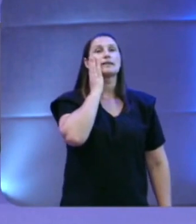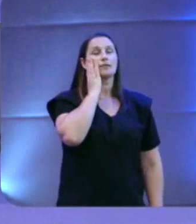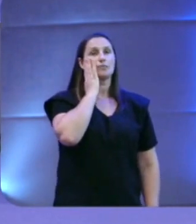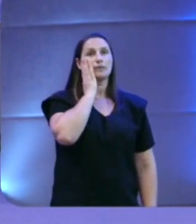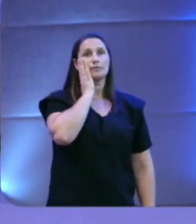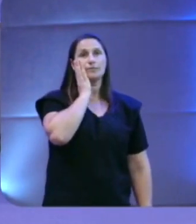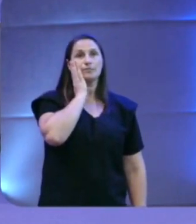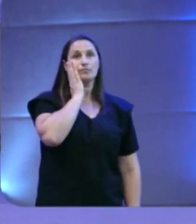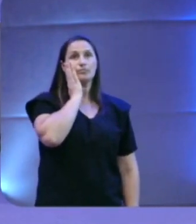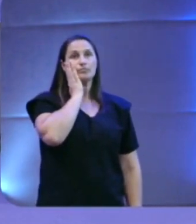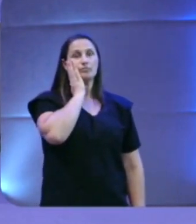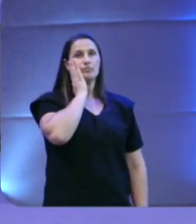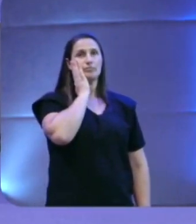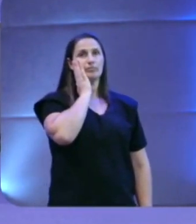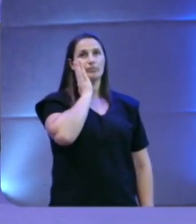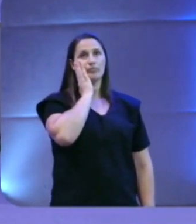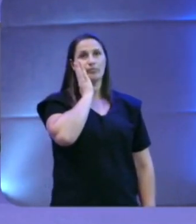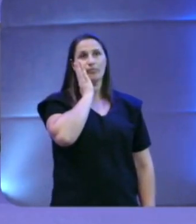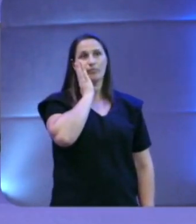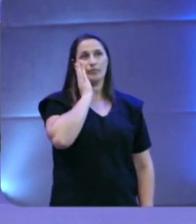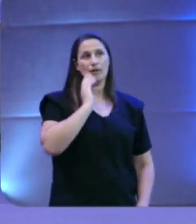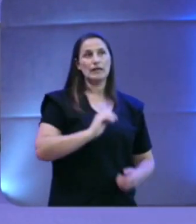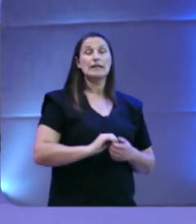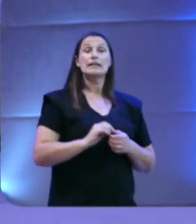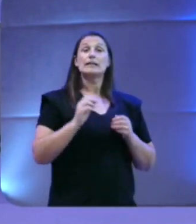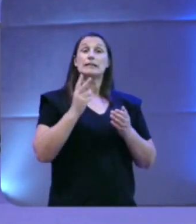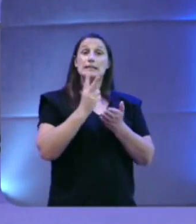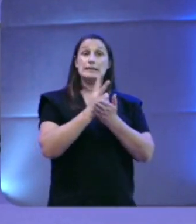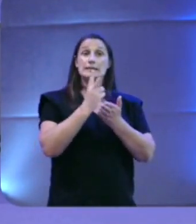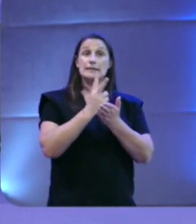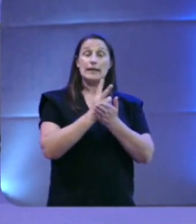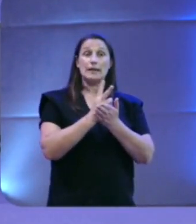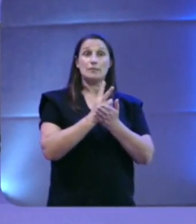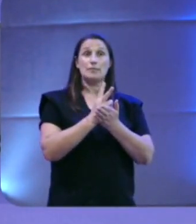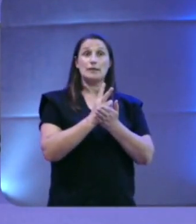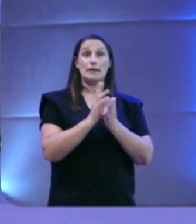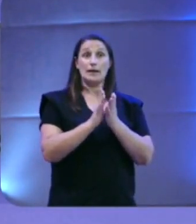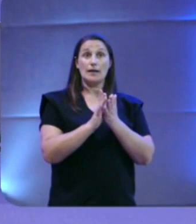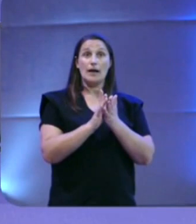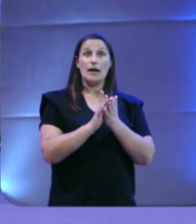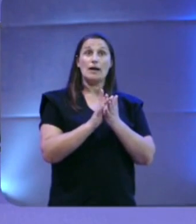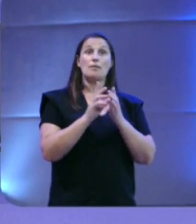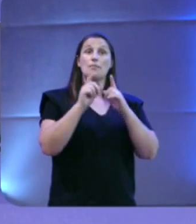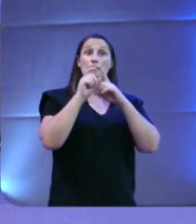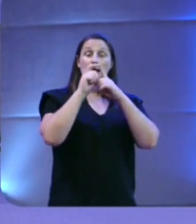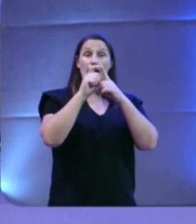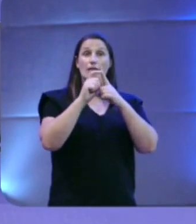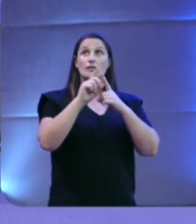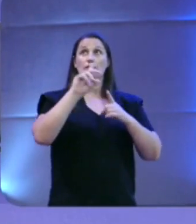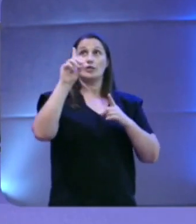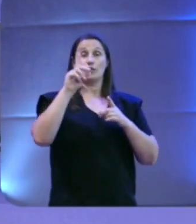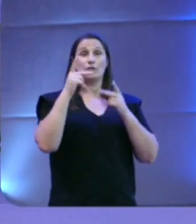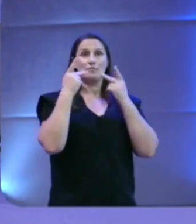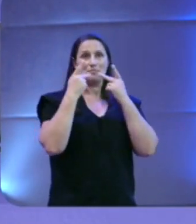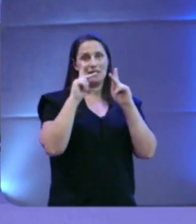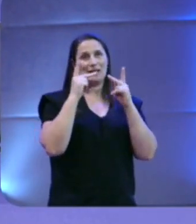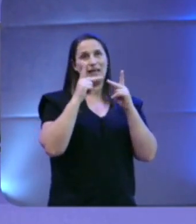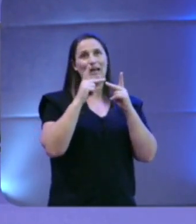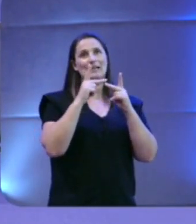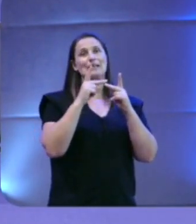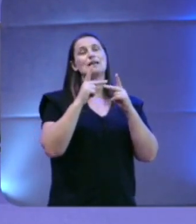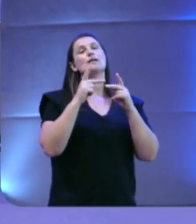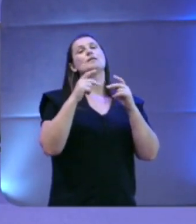merece ser respondida por mim e por você. Deus está falando conosco aqui essa manhã. Deus está nos desafiando para o nosso ano